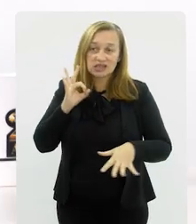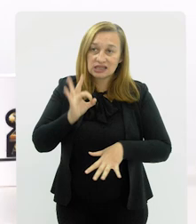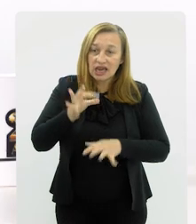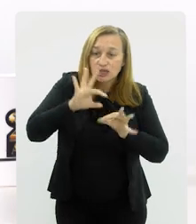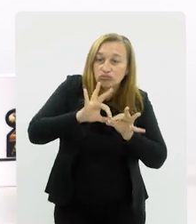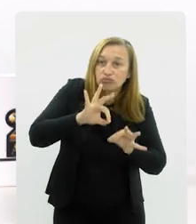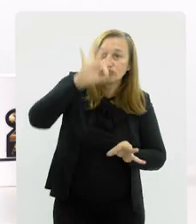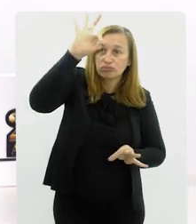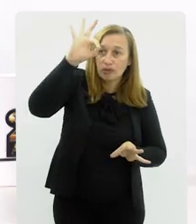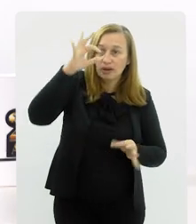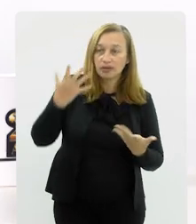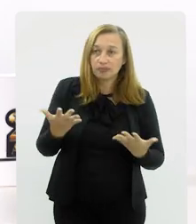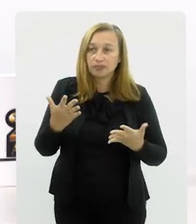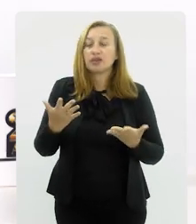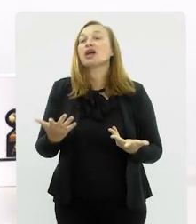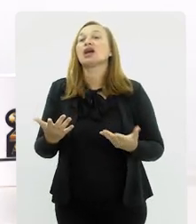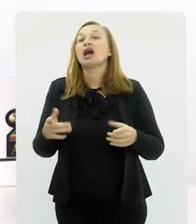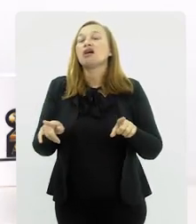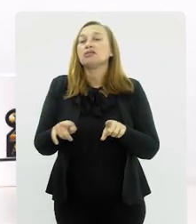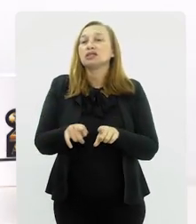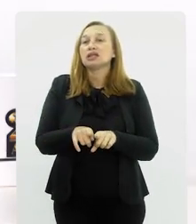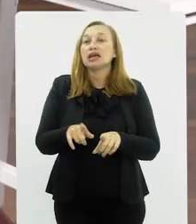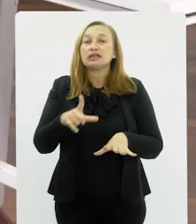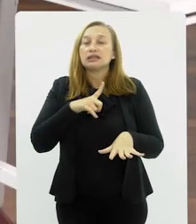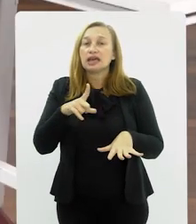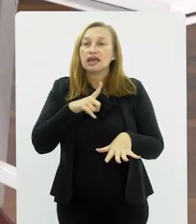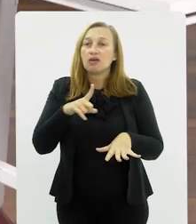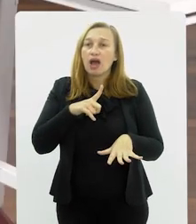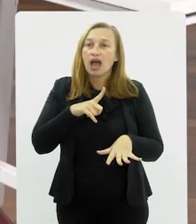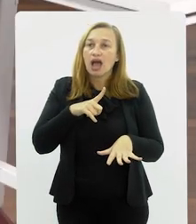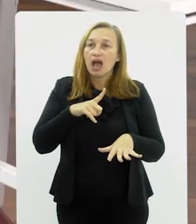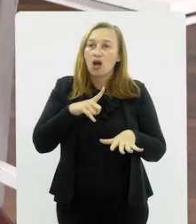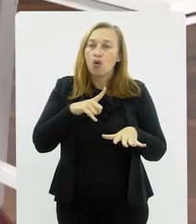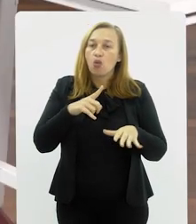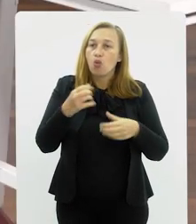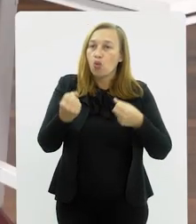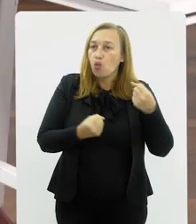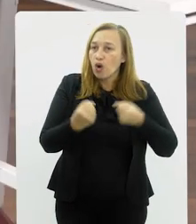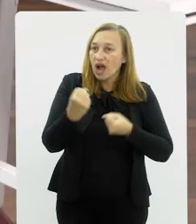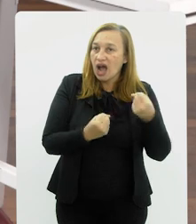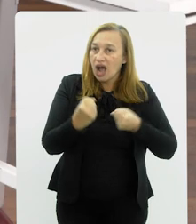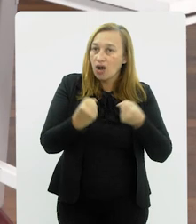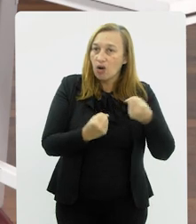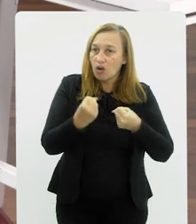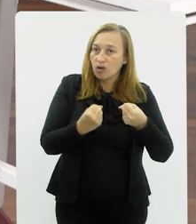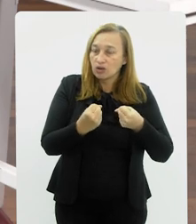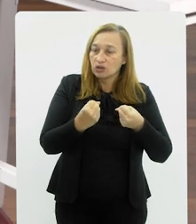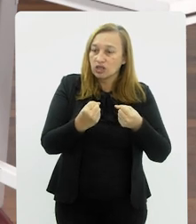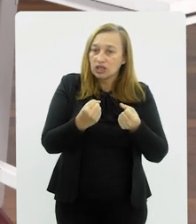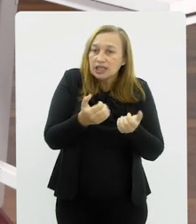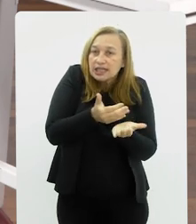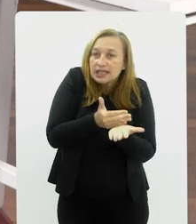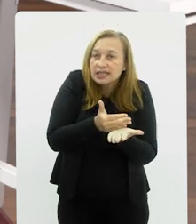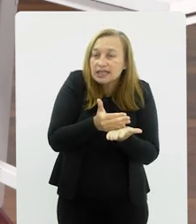até, da Peruche, que o Abrialas ele era baixo. Só que ele era todo uniforme.